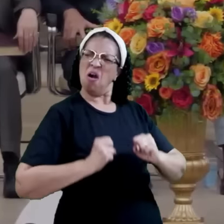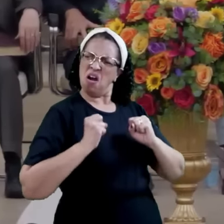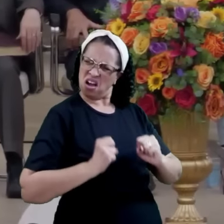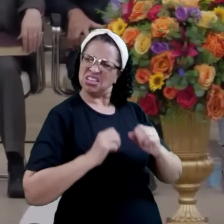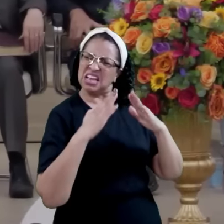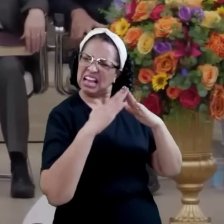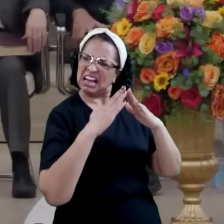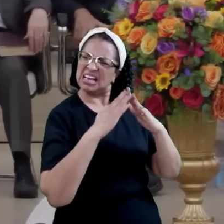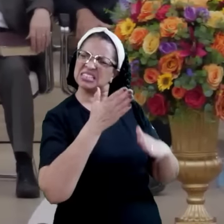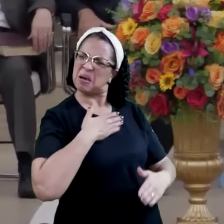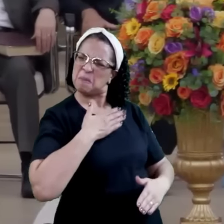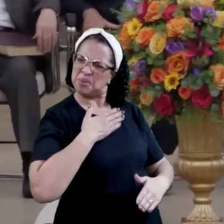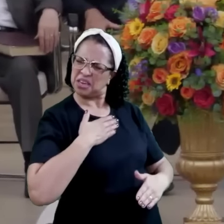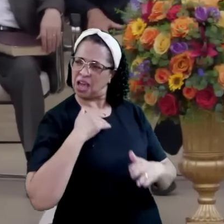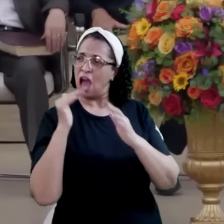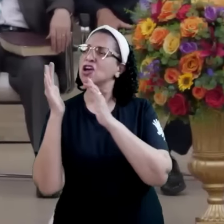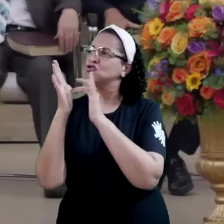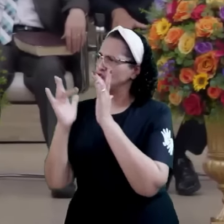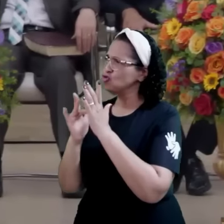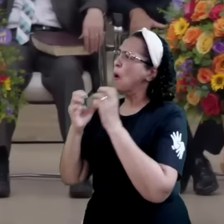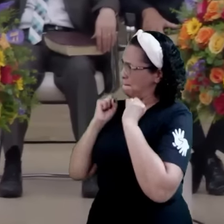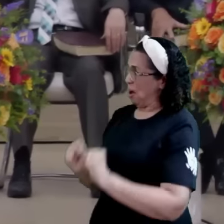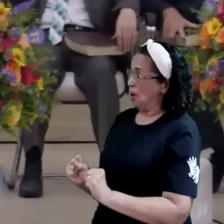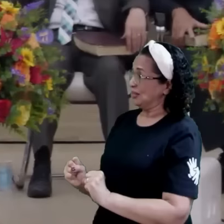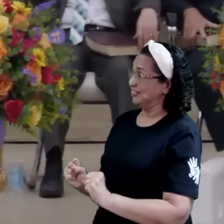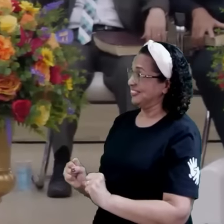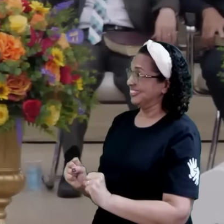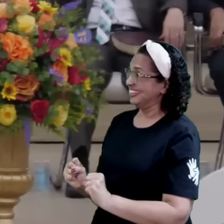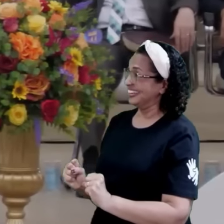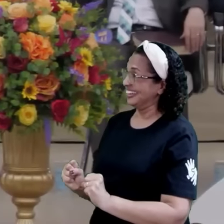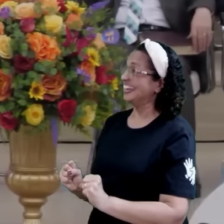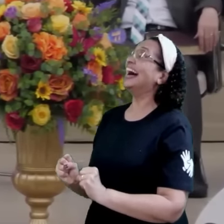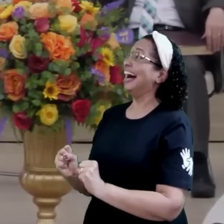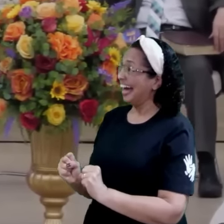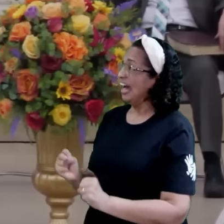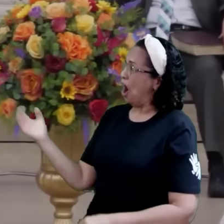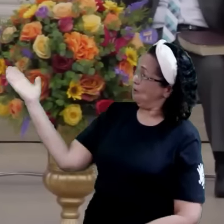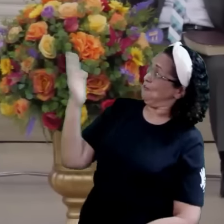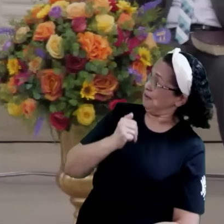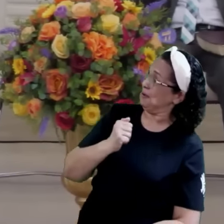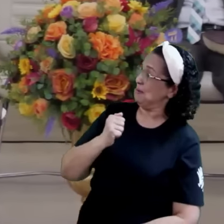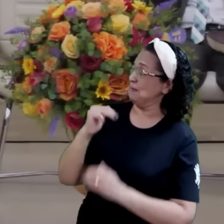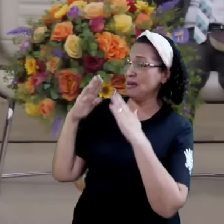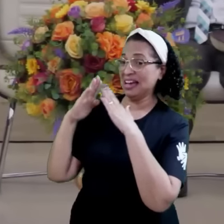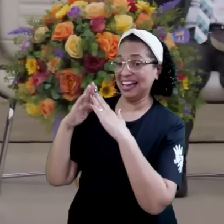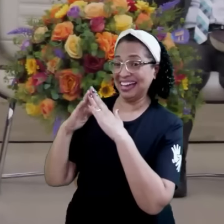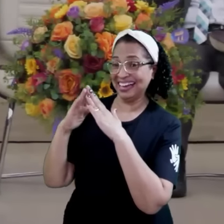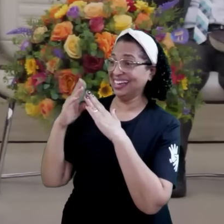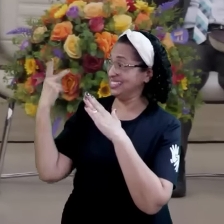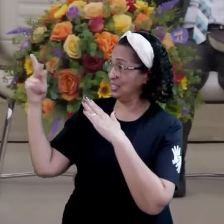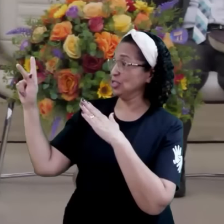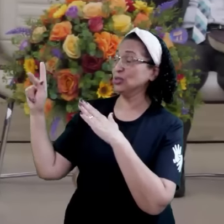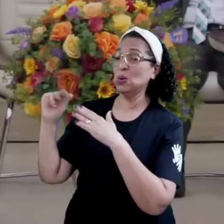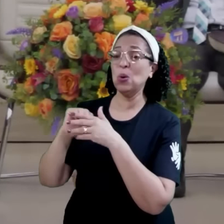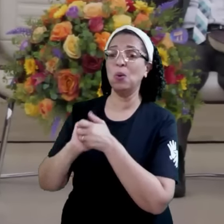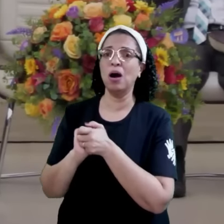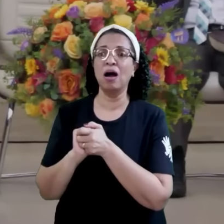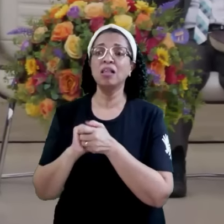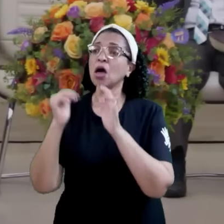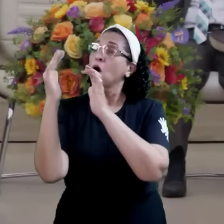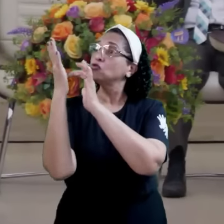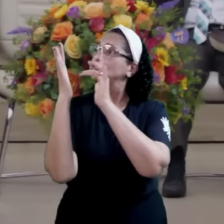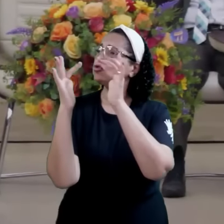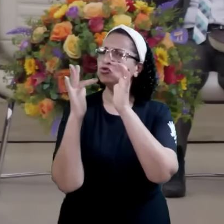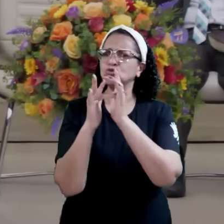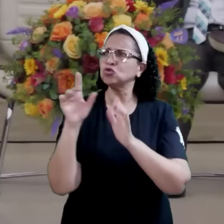muito menos não escolheram Eles escolheram mim não escolheram quem não gosta de mim escolheu a mim não escolheu quem me